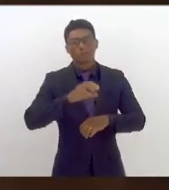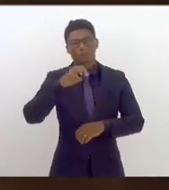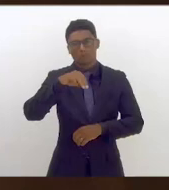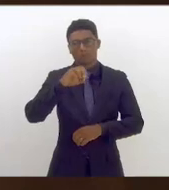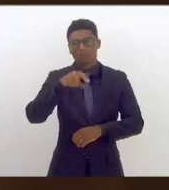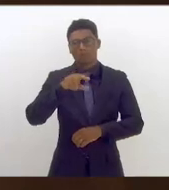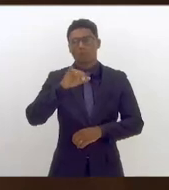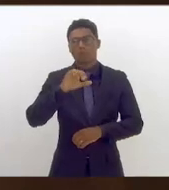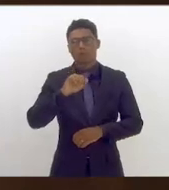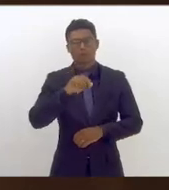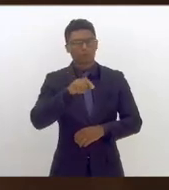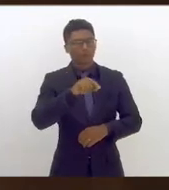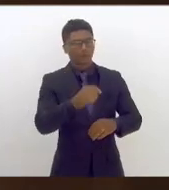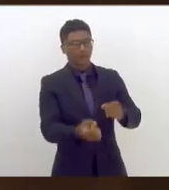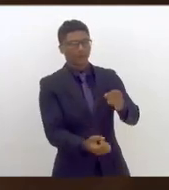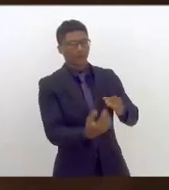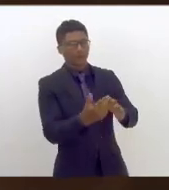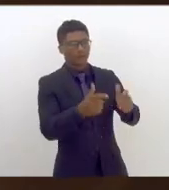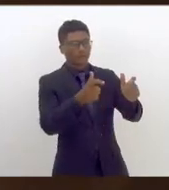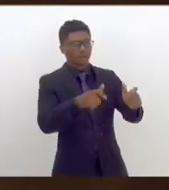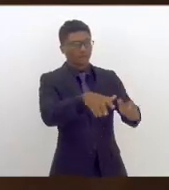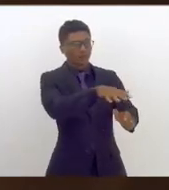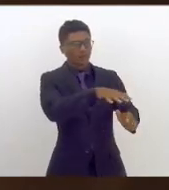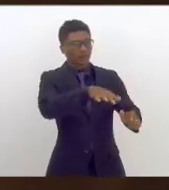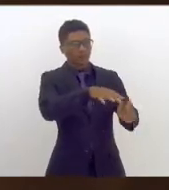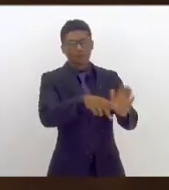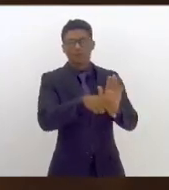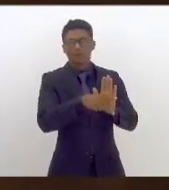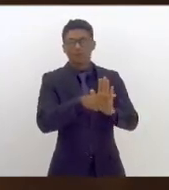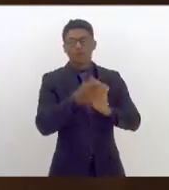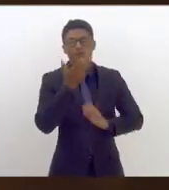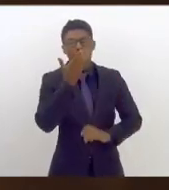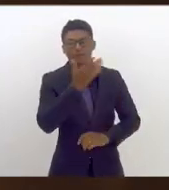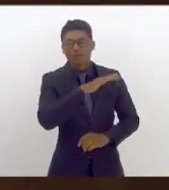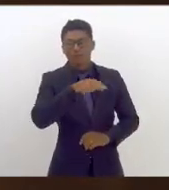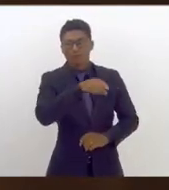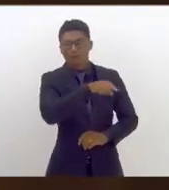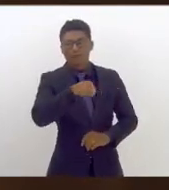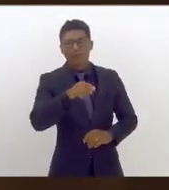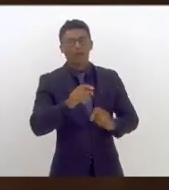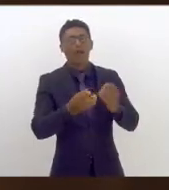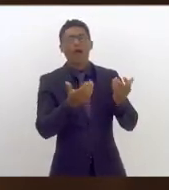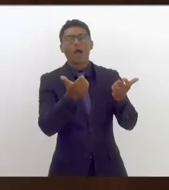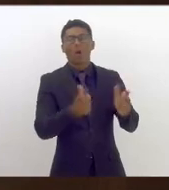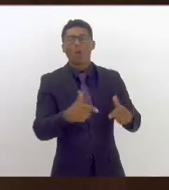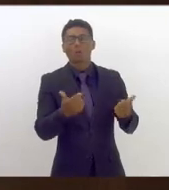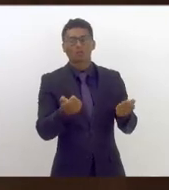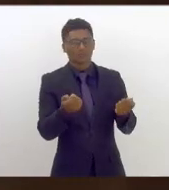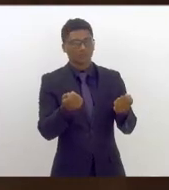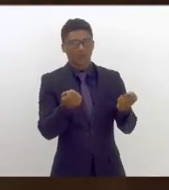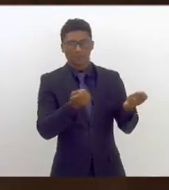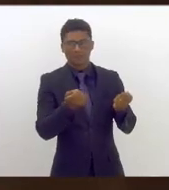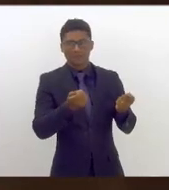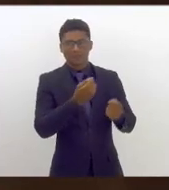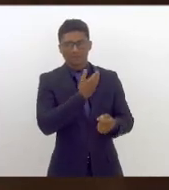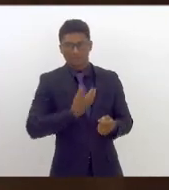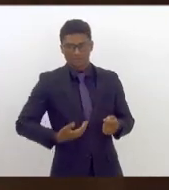institui o espaço infantil no âmbito da administração pública. Importante dizer que